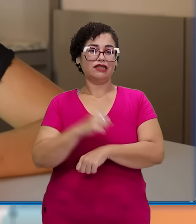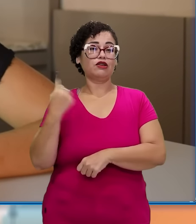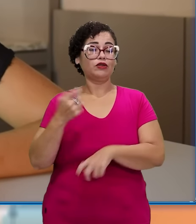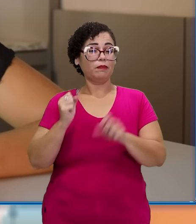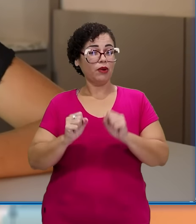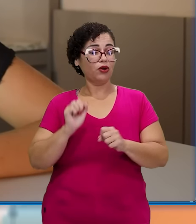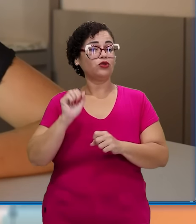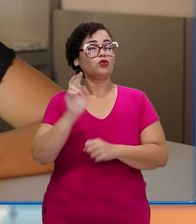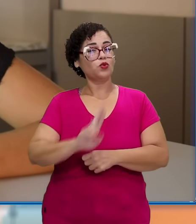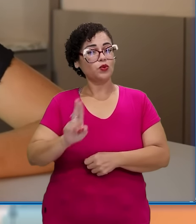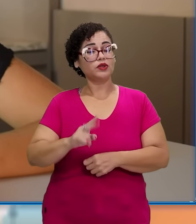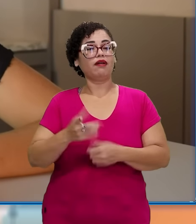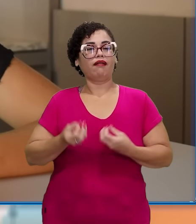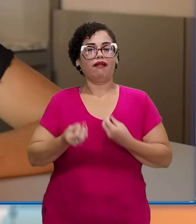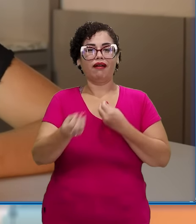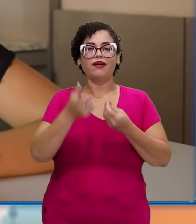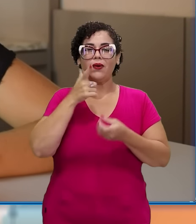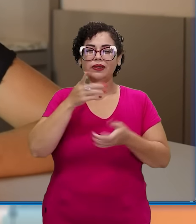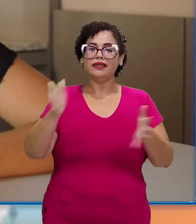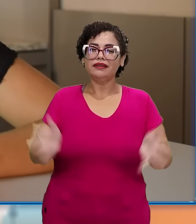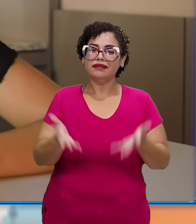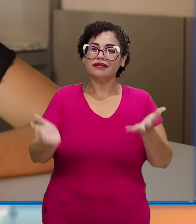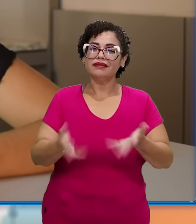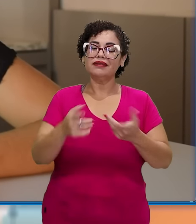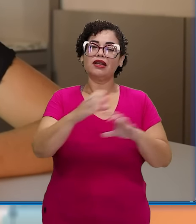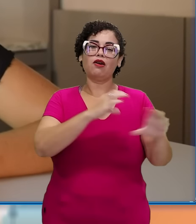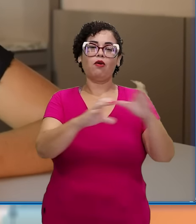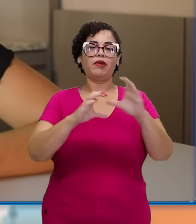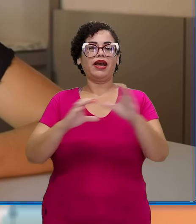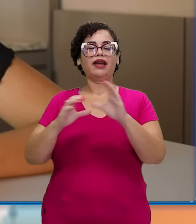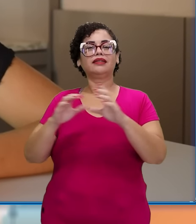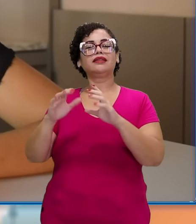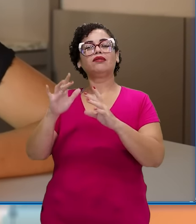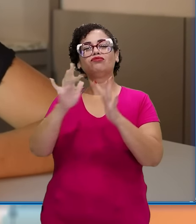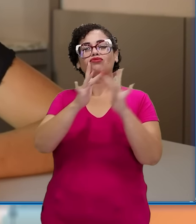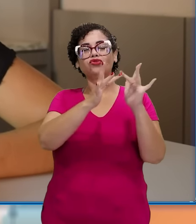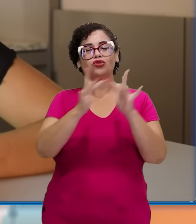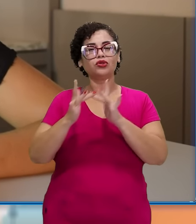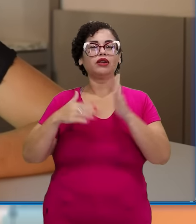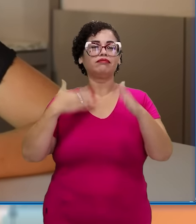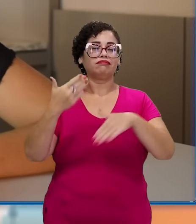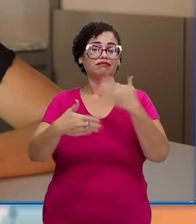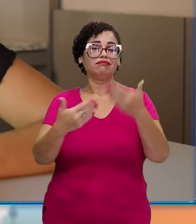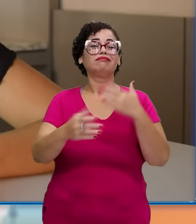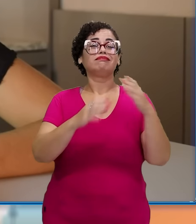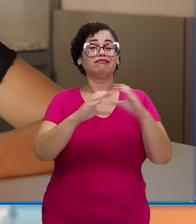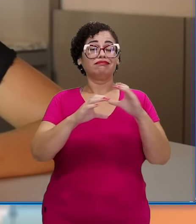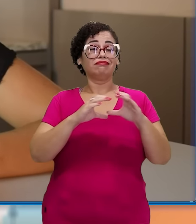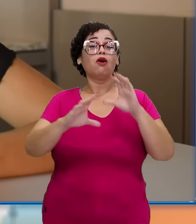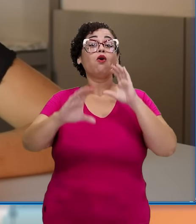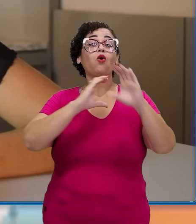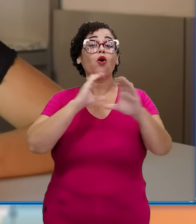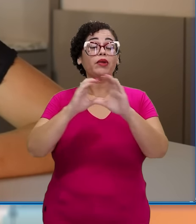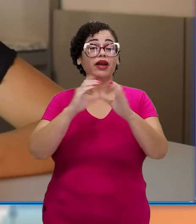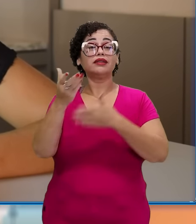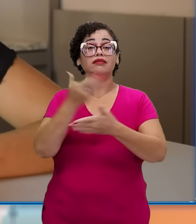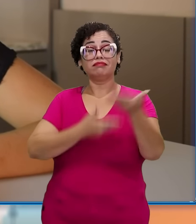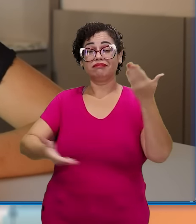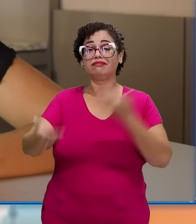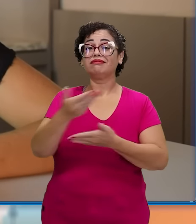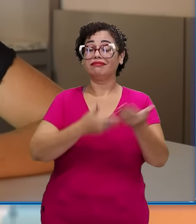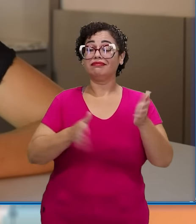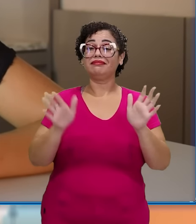estratégias que podemos usar para facilitar e incentivar a interação social engajamento e também a